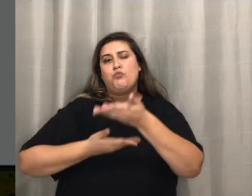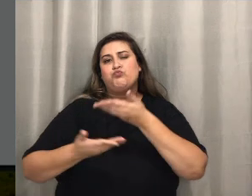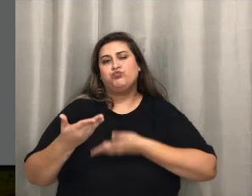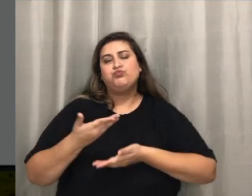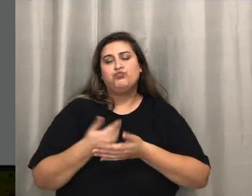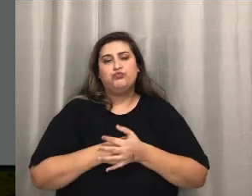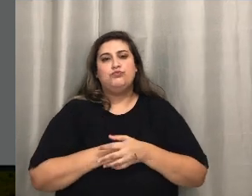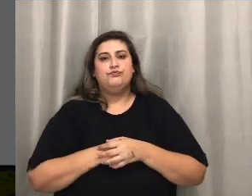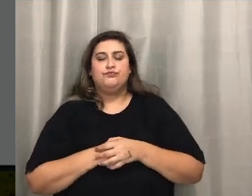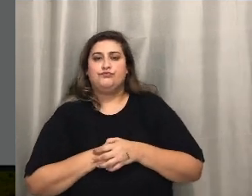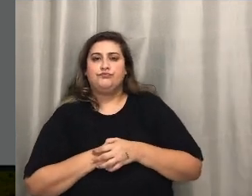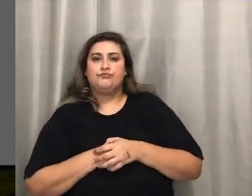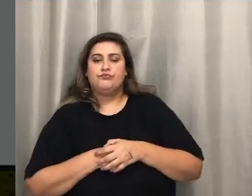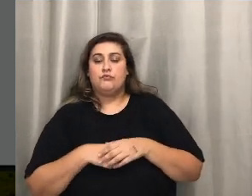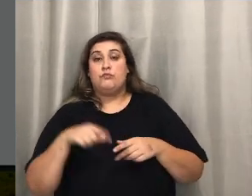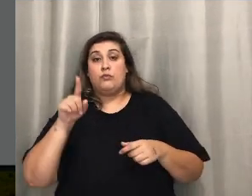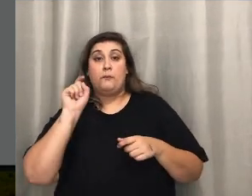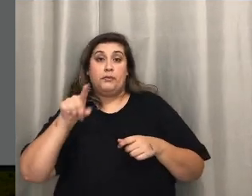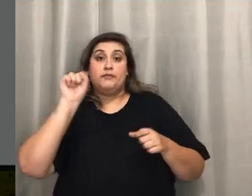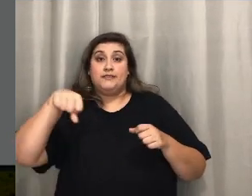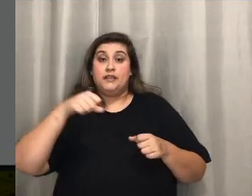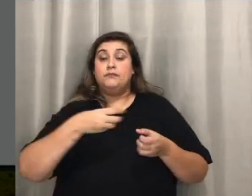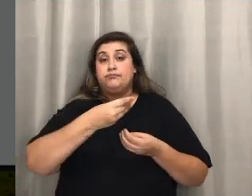em outros canais de interação.